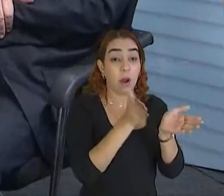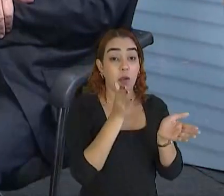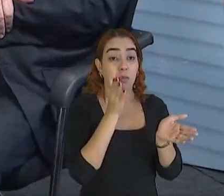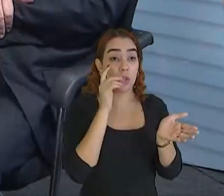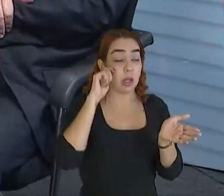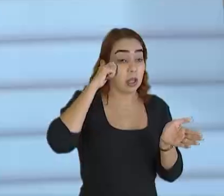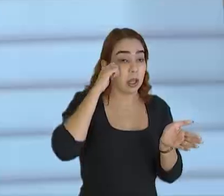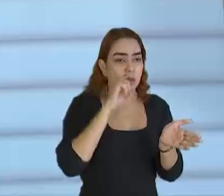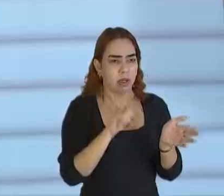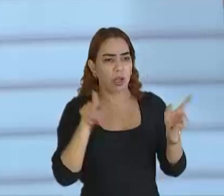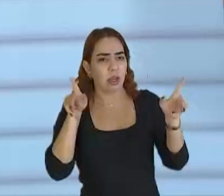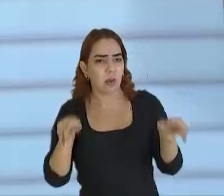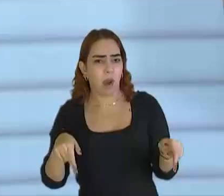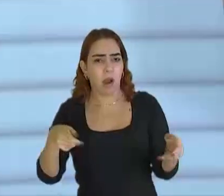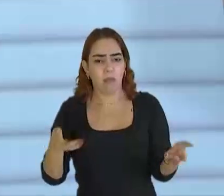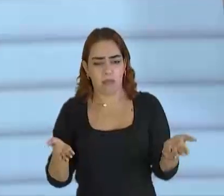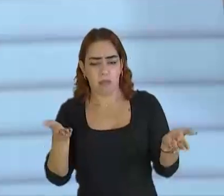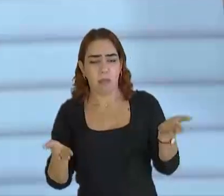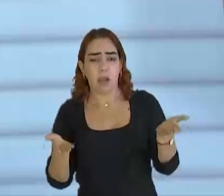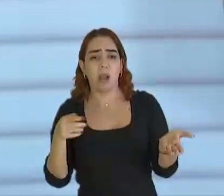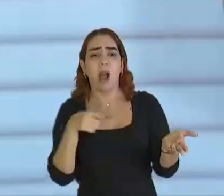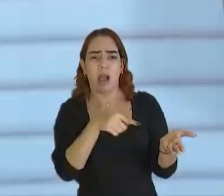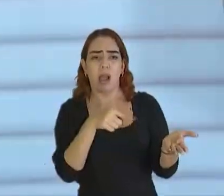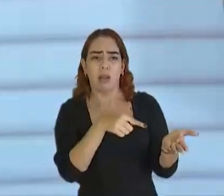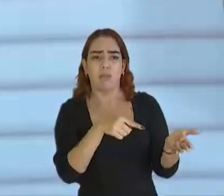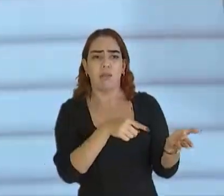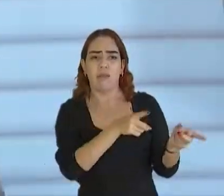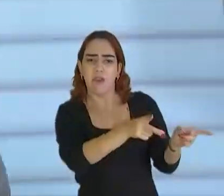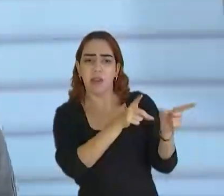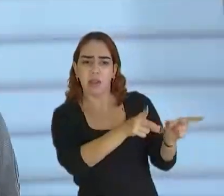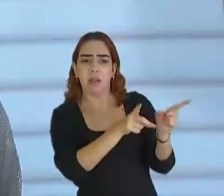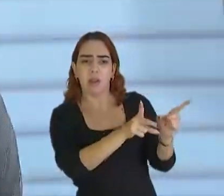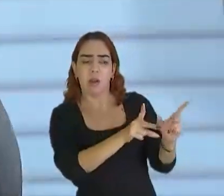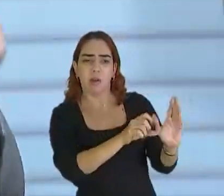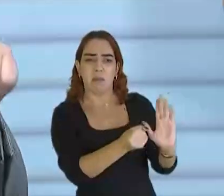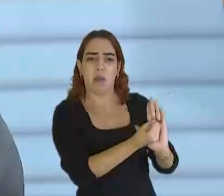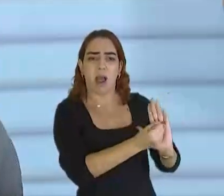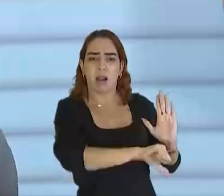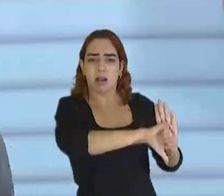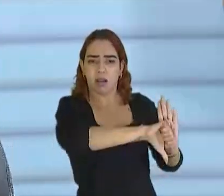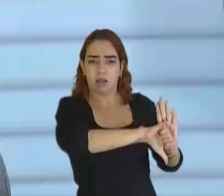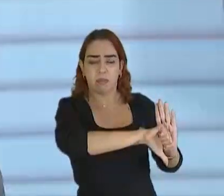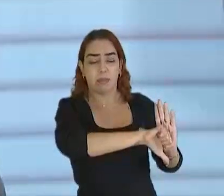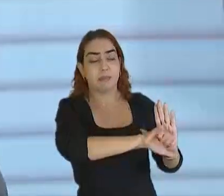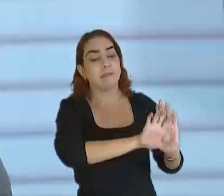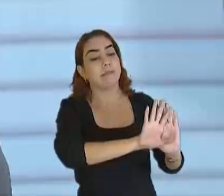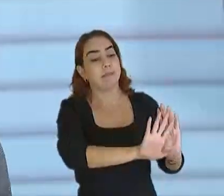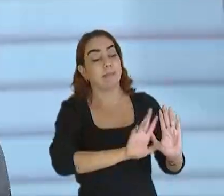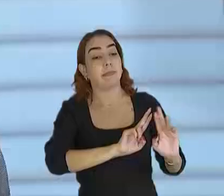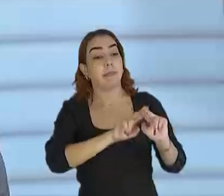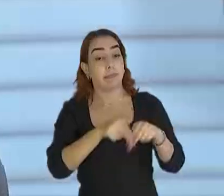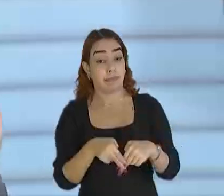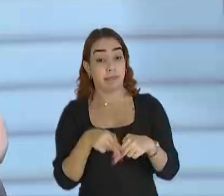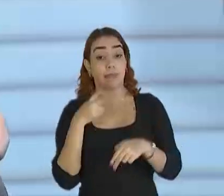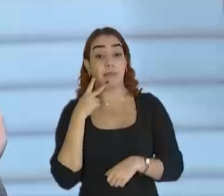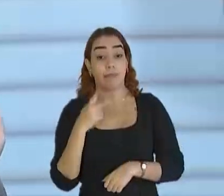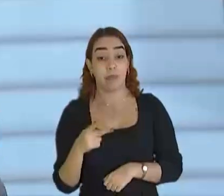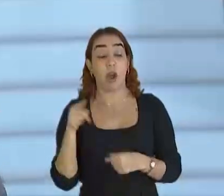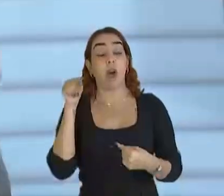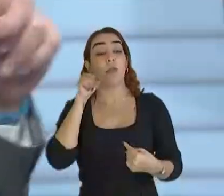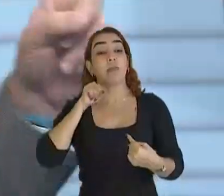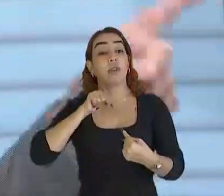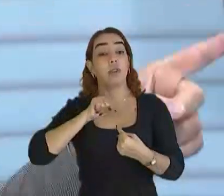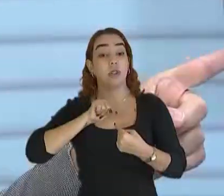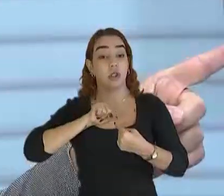mesma quantidade era tratado como traficante. Isso é uma injustiça. O que o Supremo decidiu é que tem que ter critério objetivo